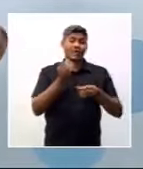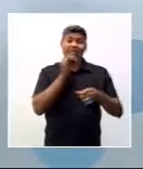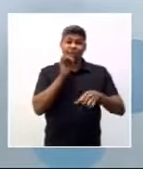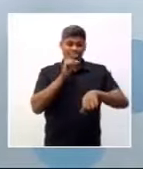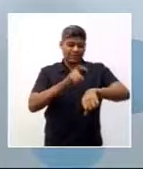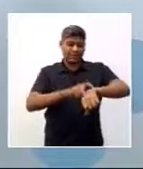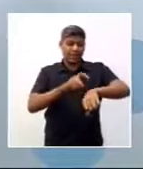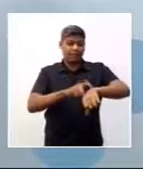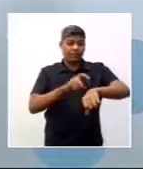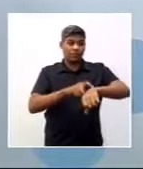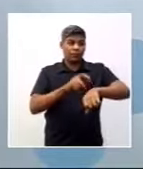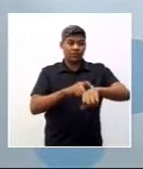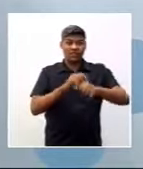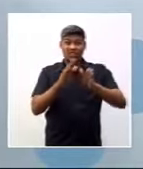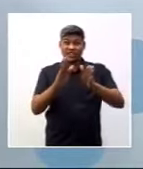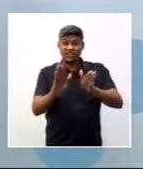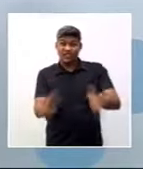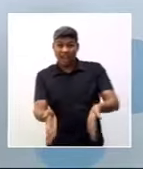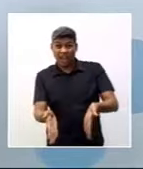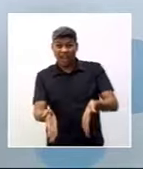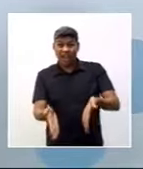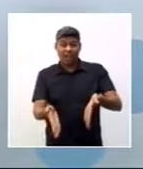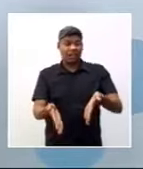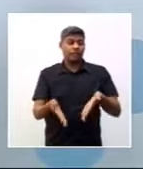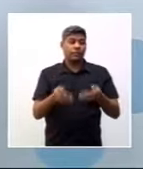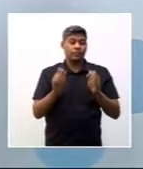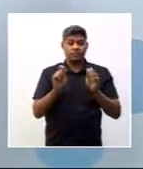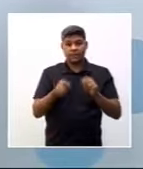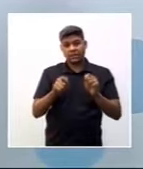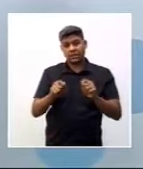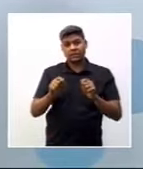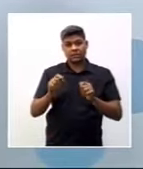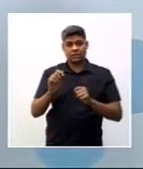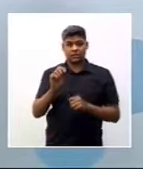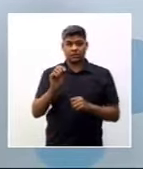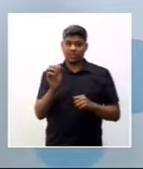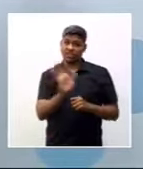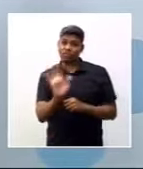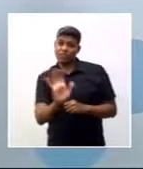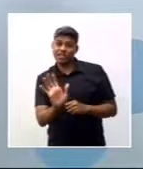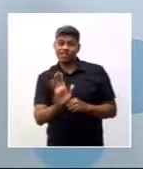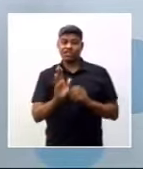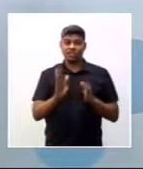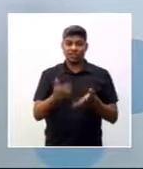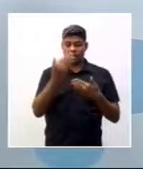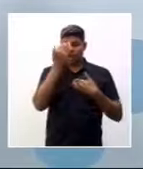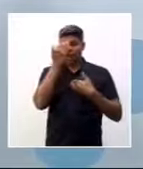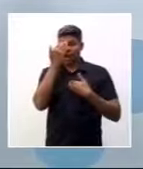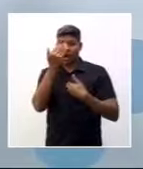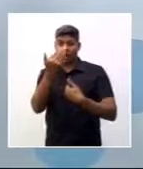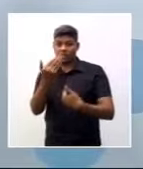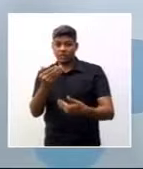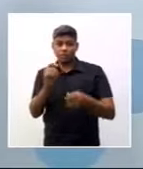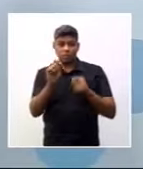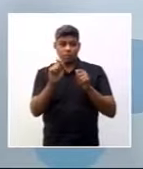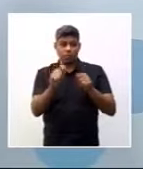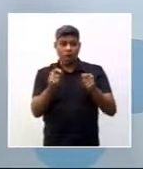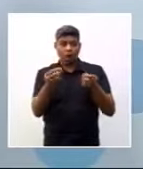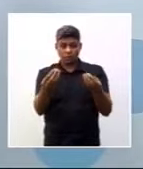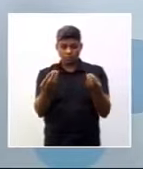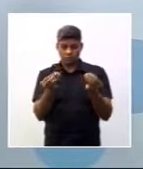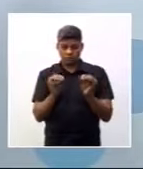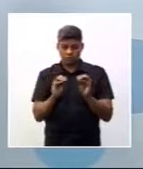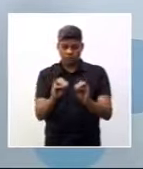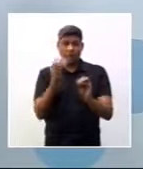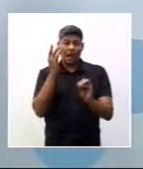sem tempo na verdade eu até meio que está por aí um pouco demais o tempo a gente vai ter que se despedir de vocês aqui tá então agradeço se vocês puderem colocar